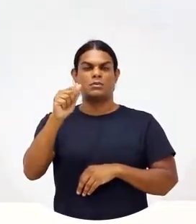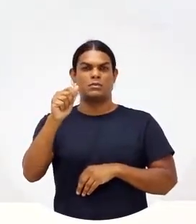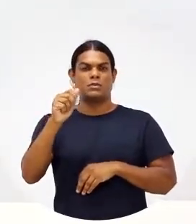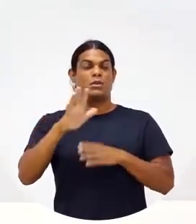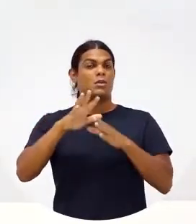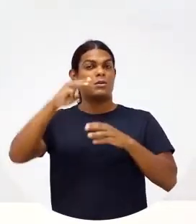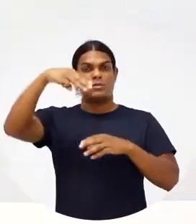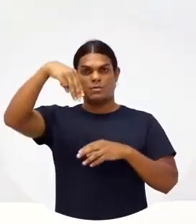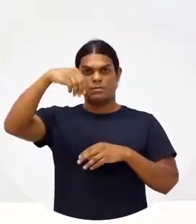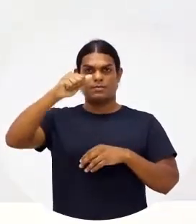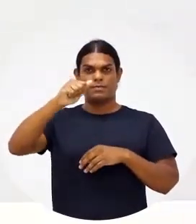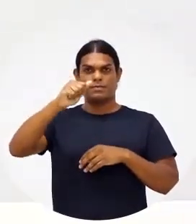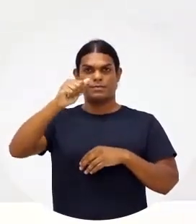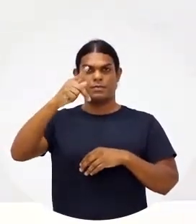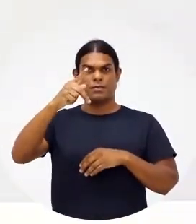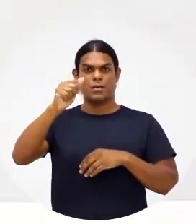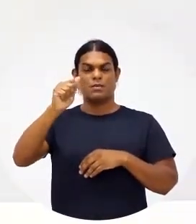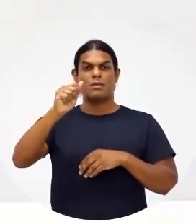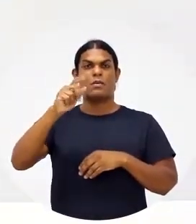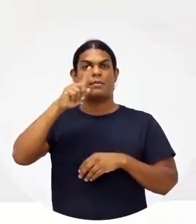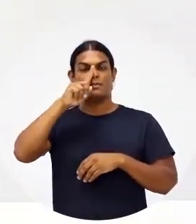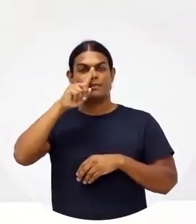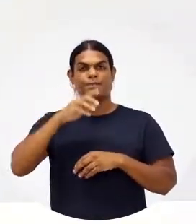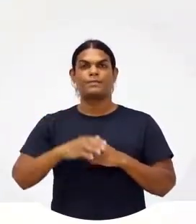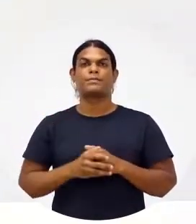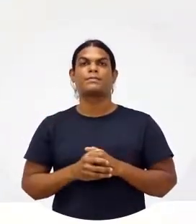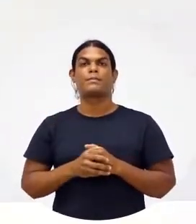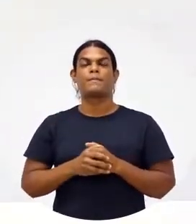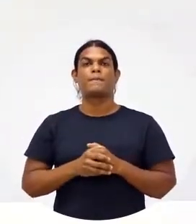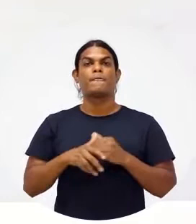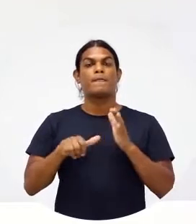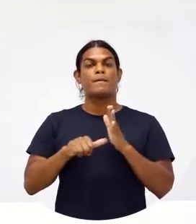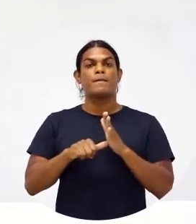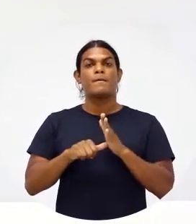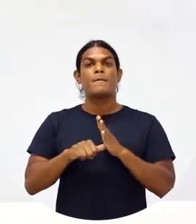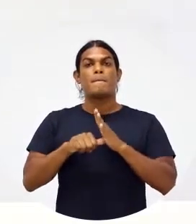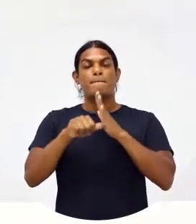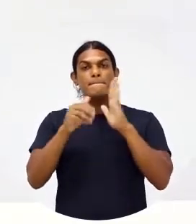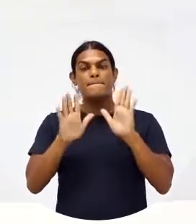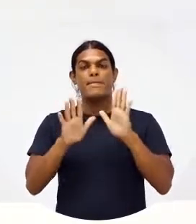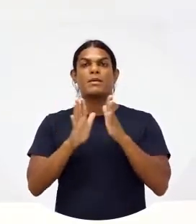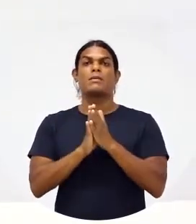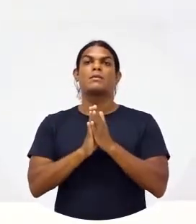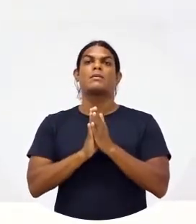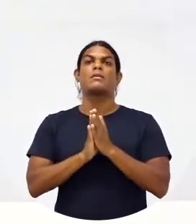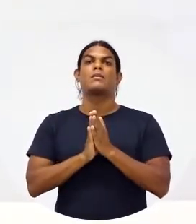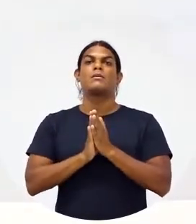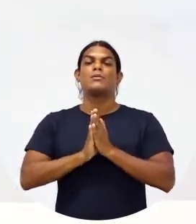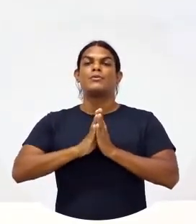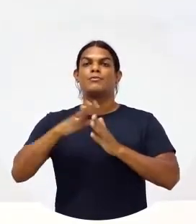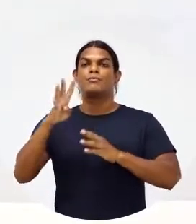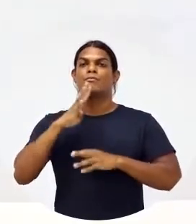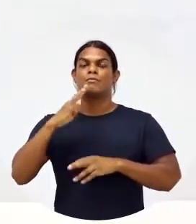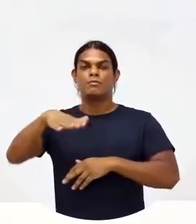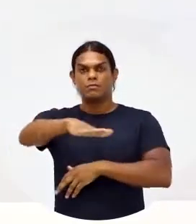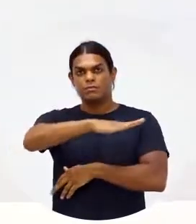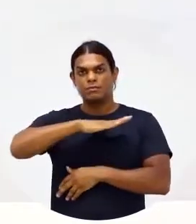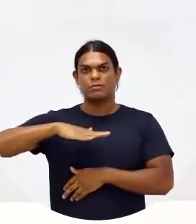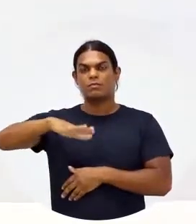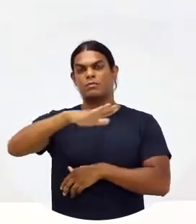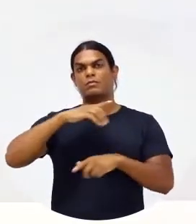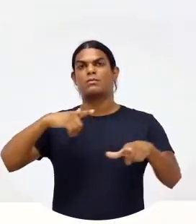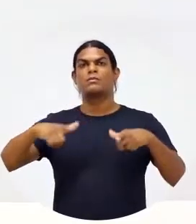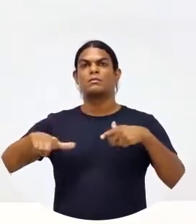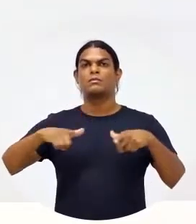restado. Na elaboração do mapa de risco, o primeiro passo será conhecer o ambiente de trabalho, o processo